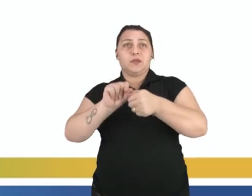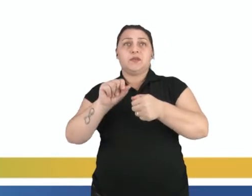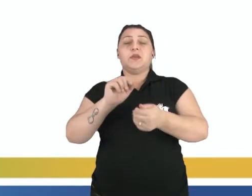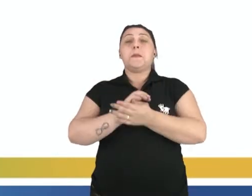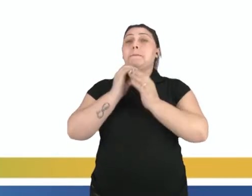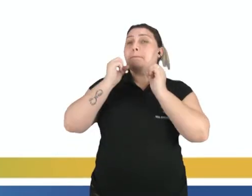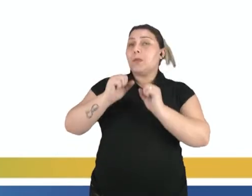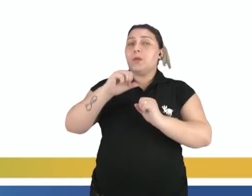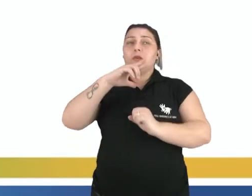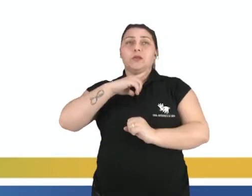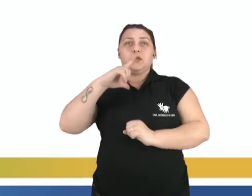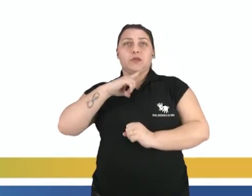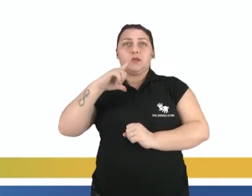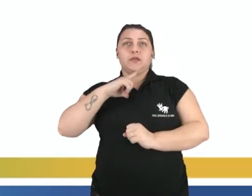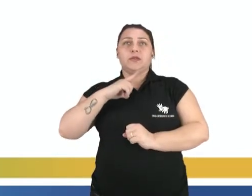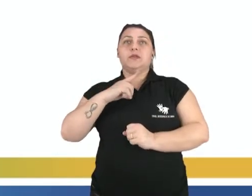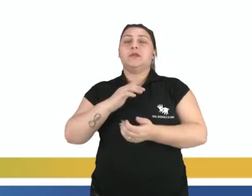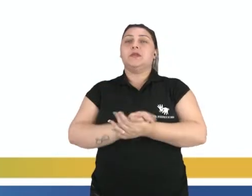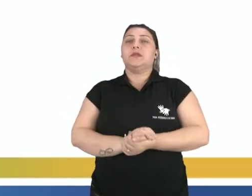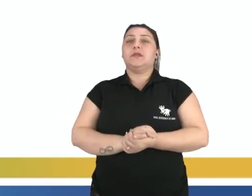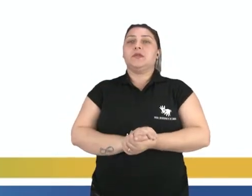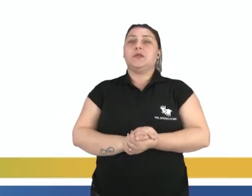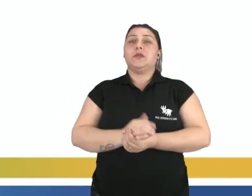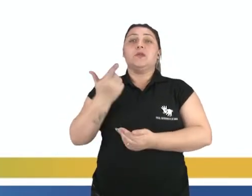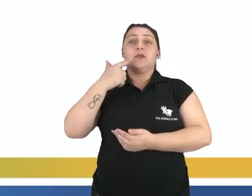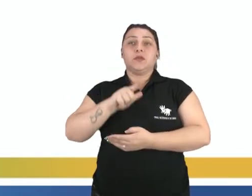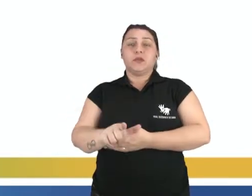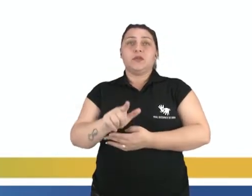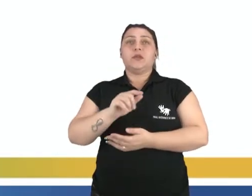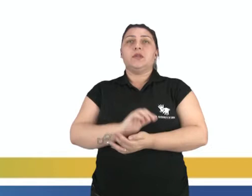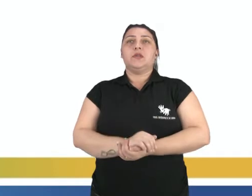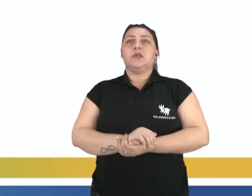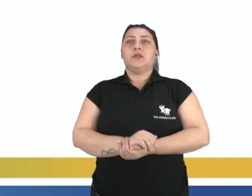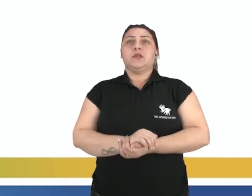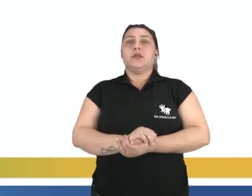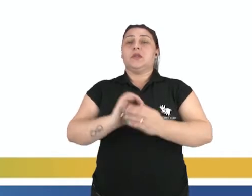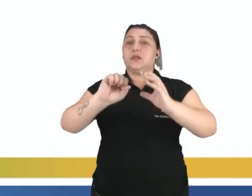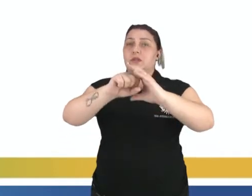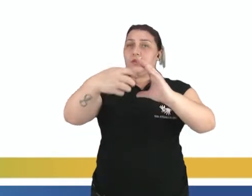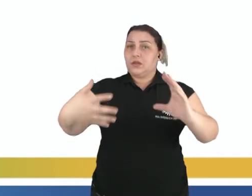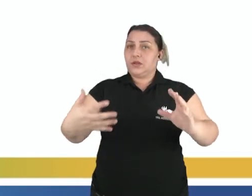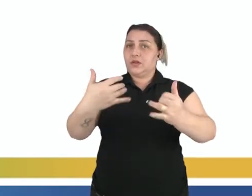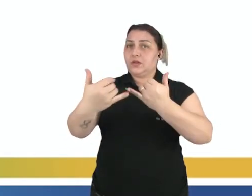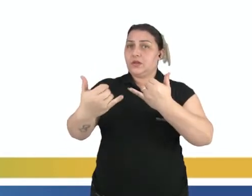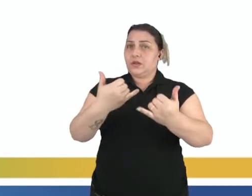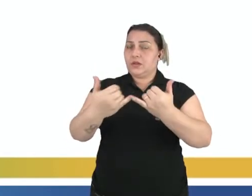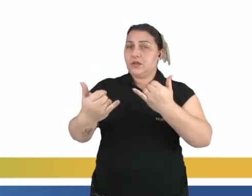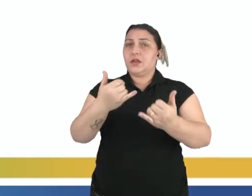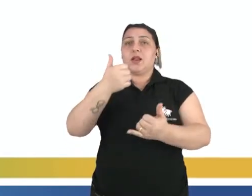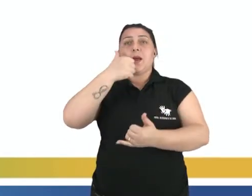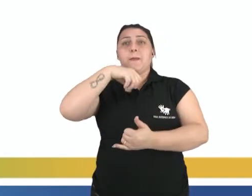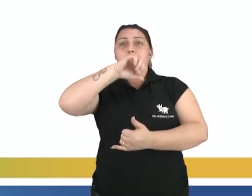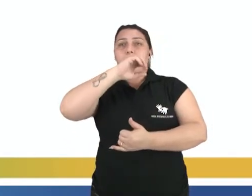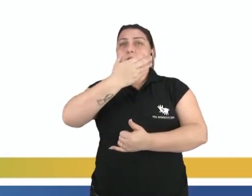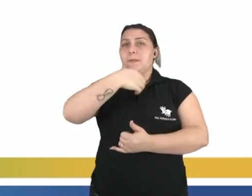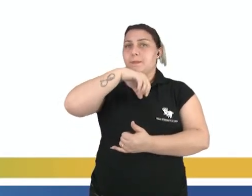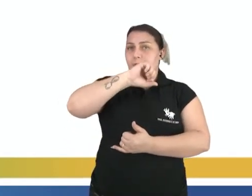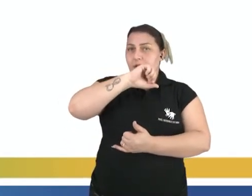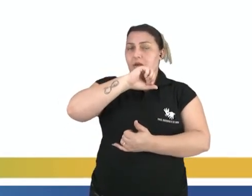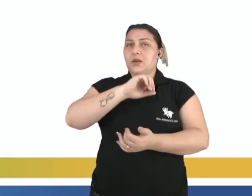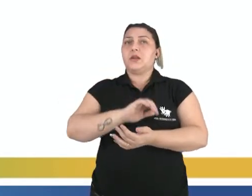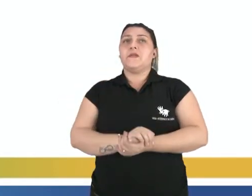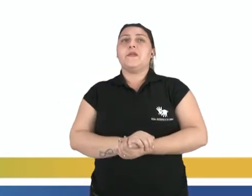ele pode adquirir ou está predisposto a adquirir características semelhantes ao seu pai ou à sua mãe,